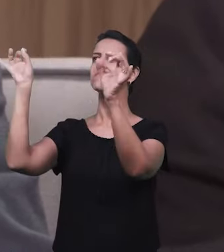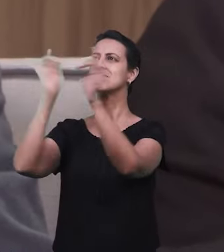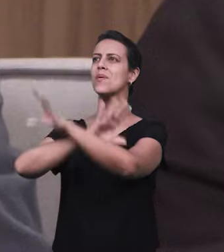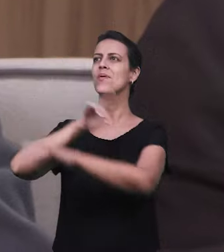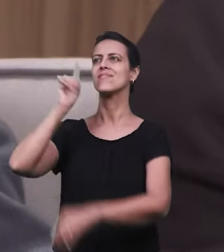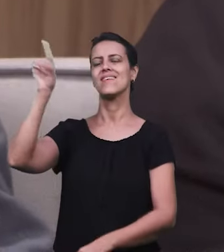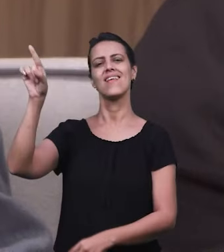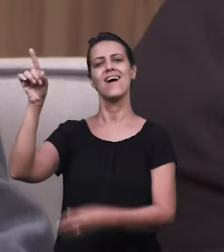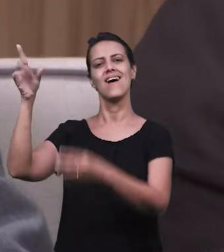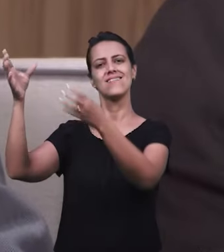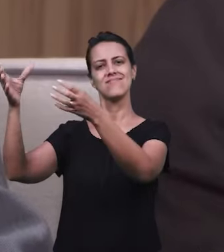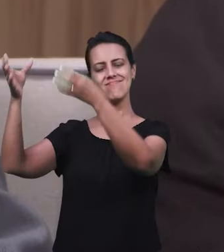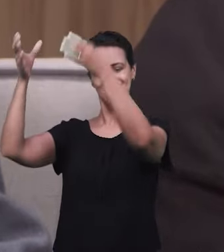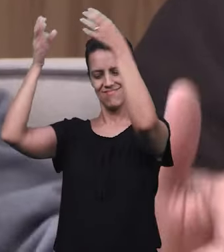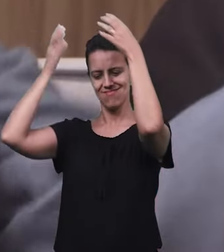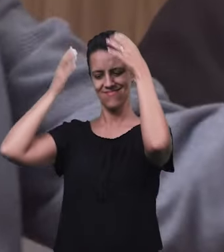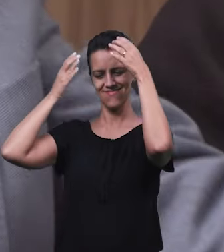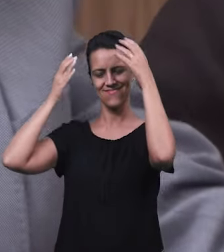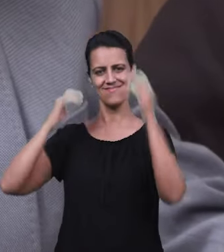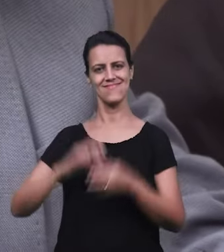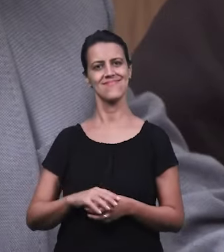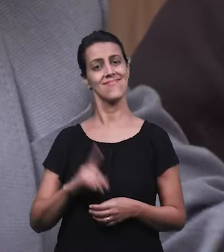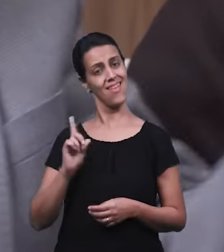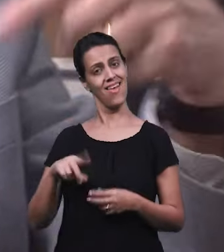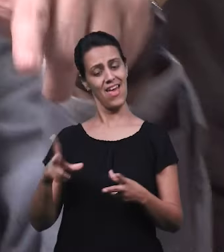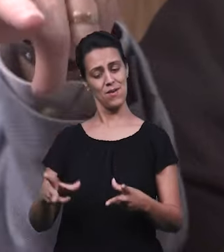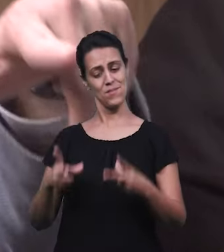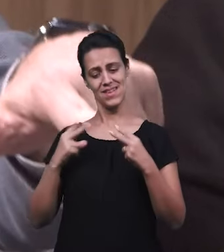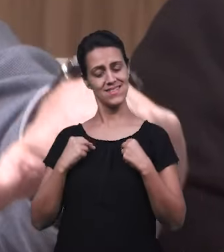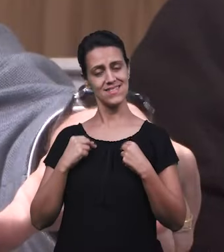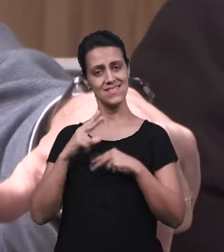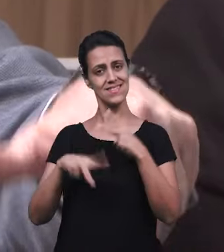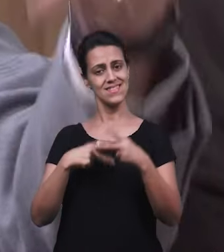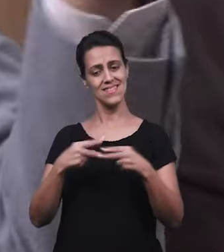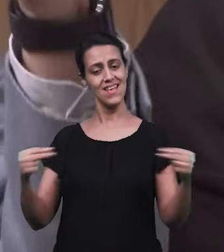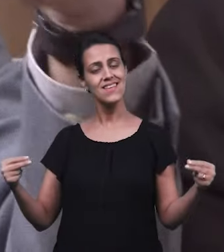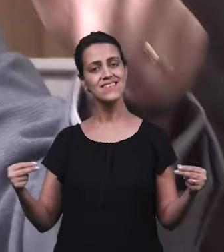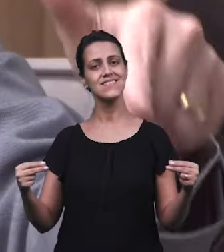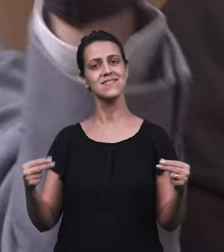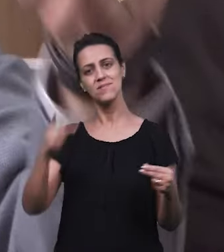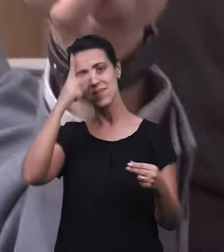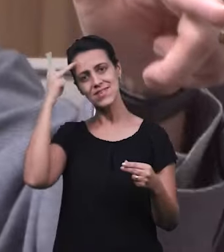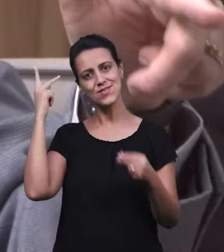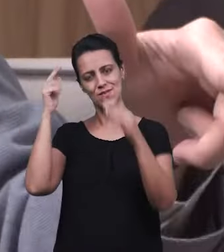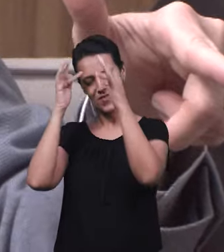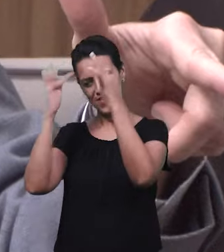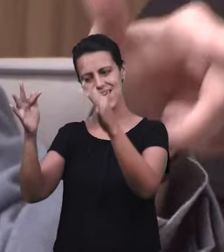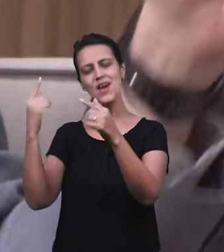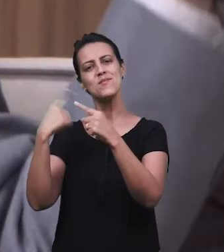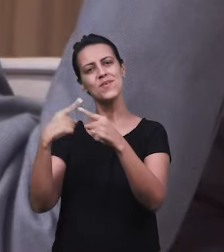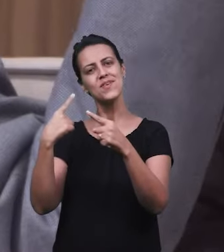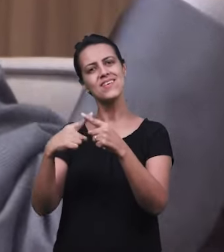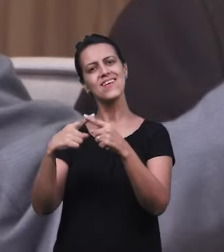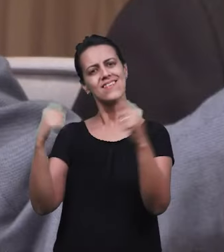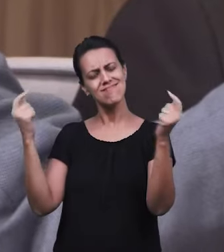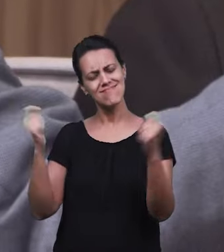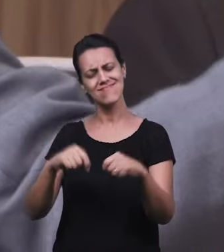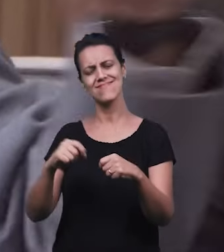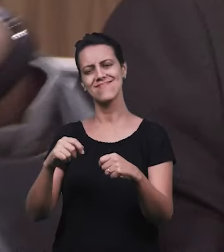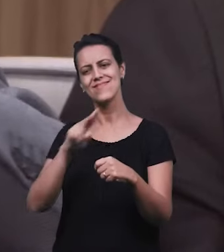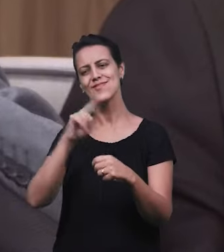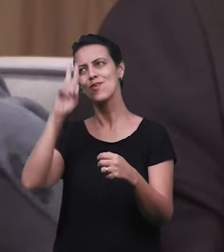está preparada. Essa é a recompensa dos fiéis. Por isso que vale a pena enfrentar e vencer tudo pelo nome